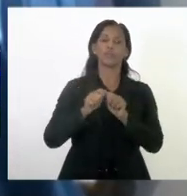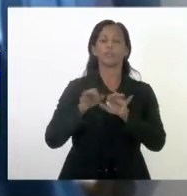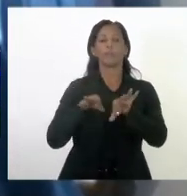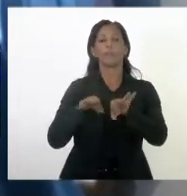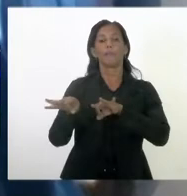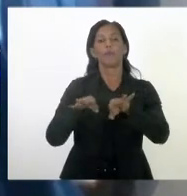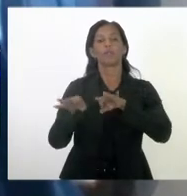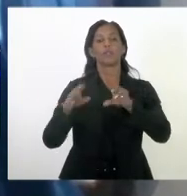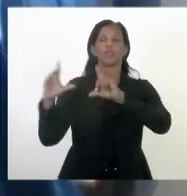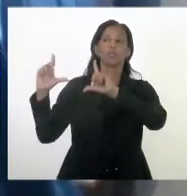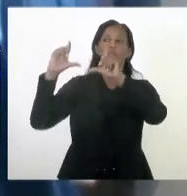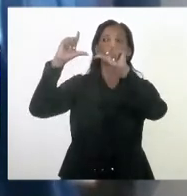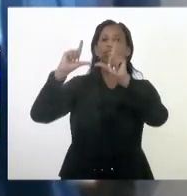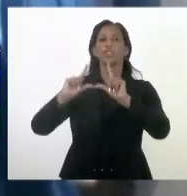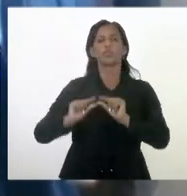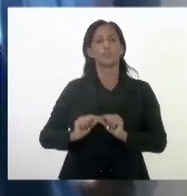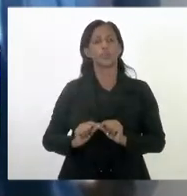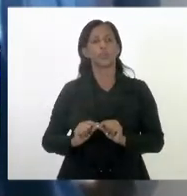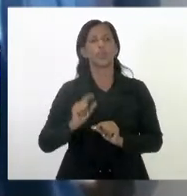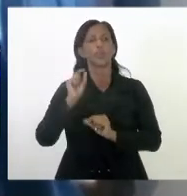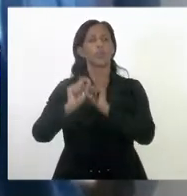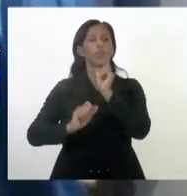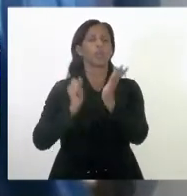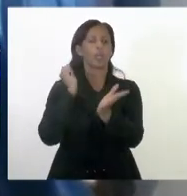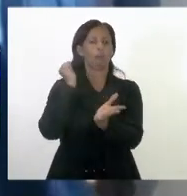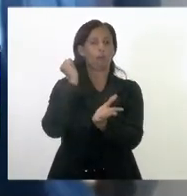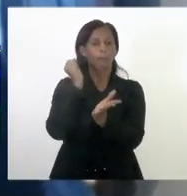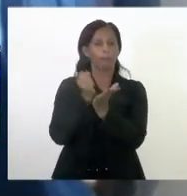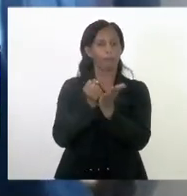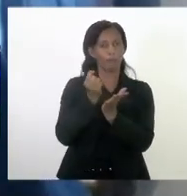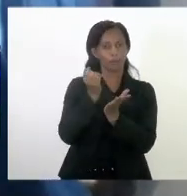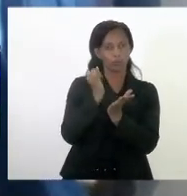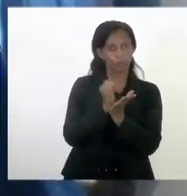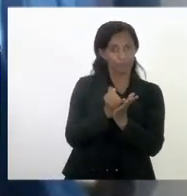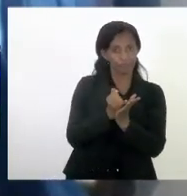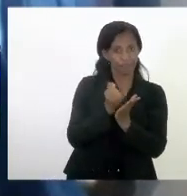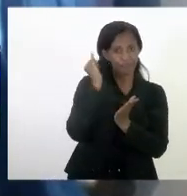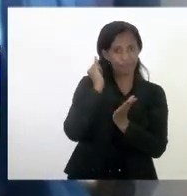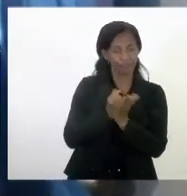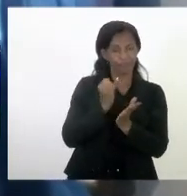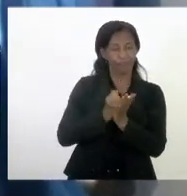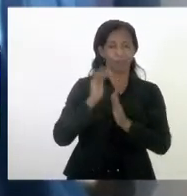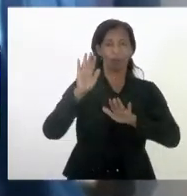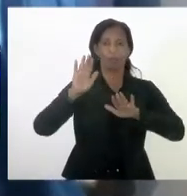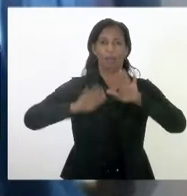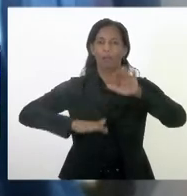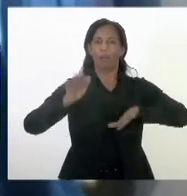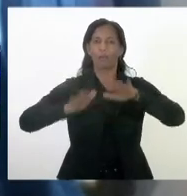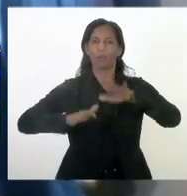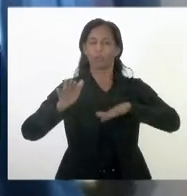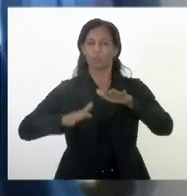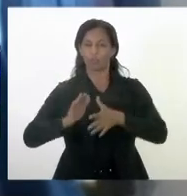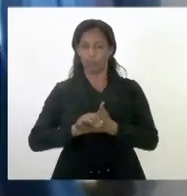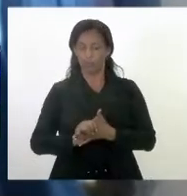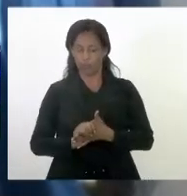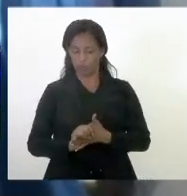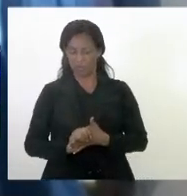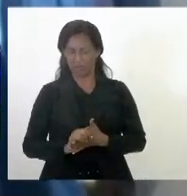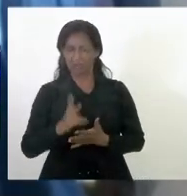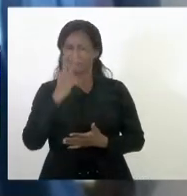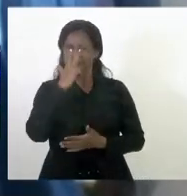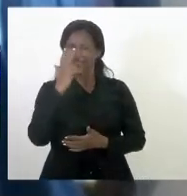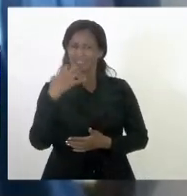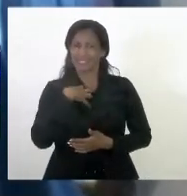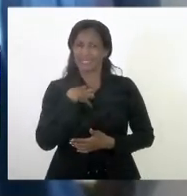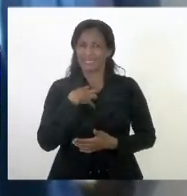projetos para diminuir o imposto de industriais e alguns, ou no caso algum, se irrita